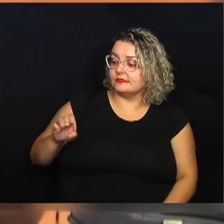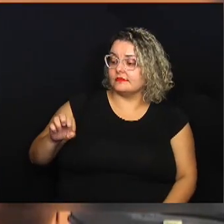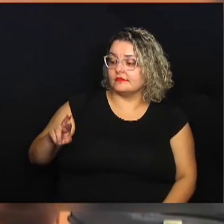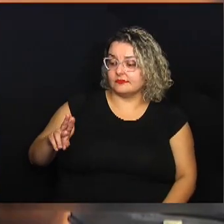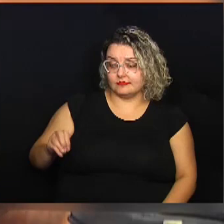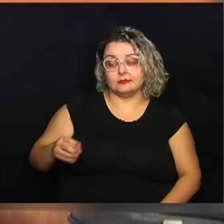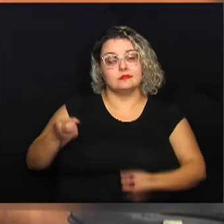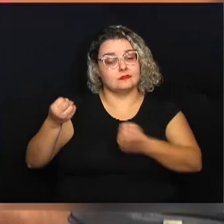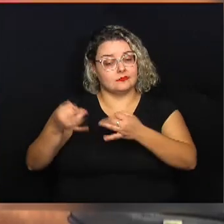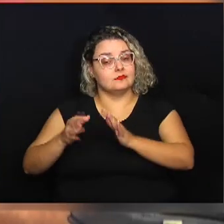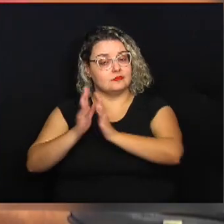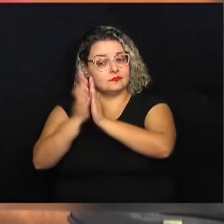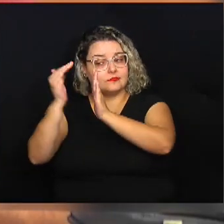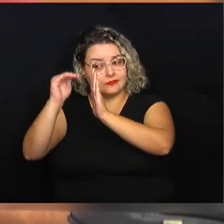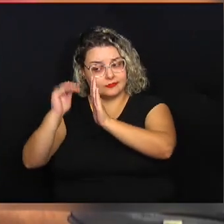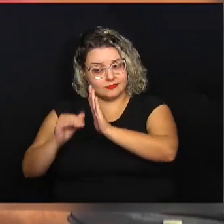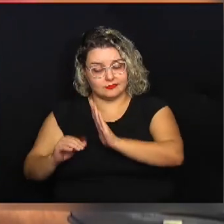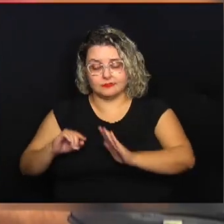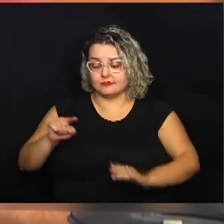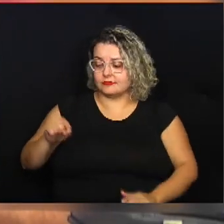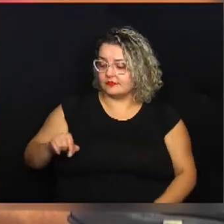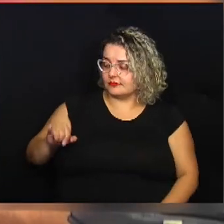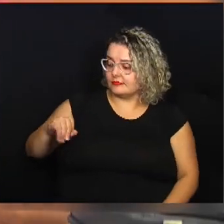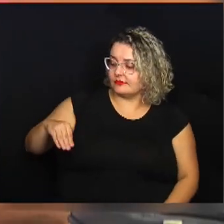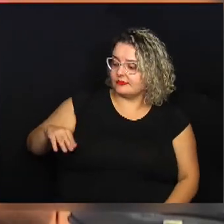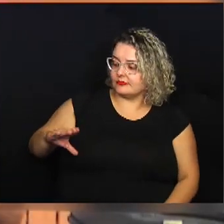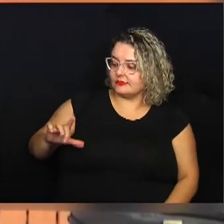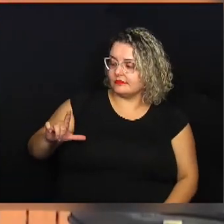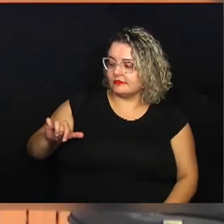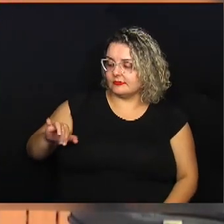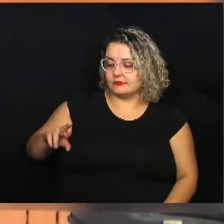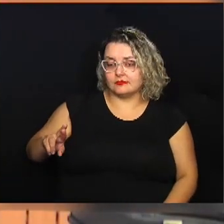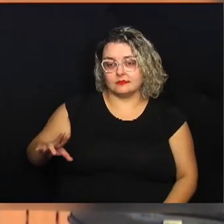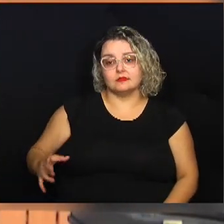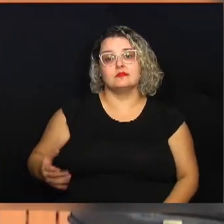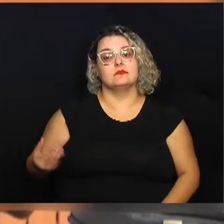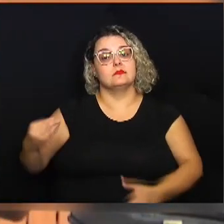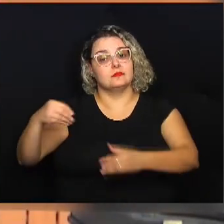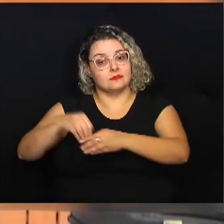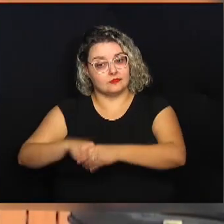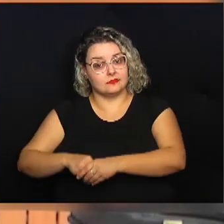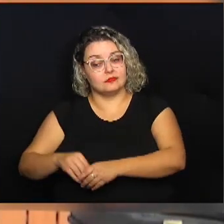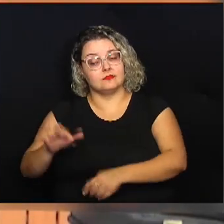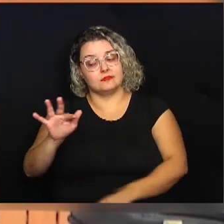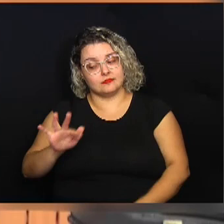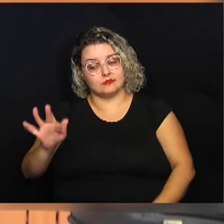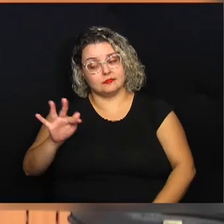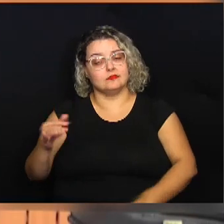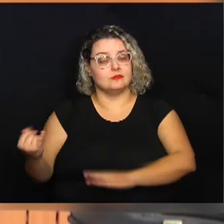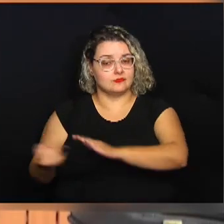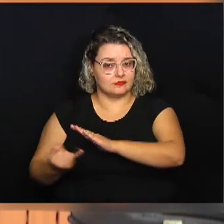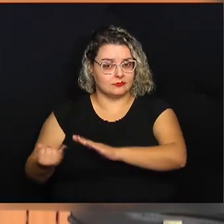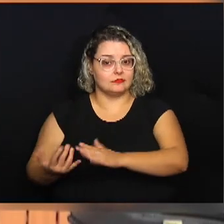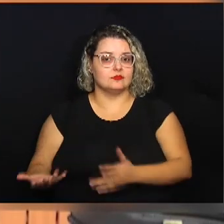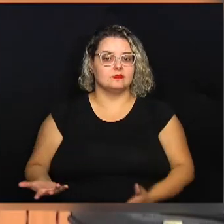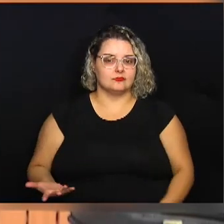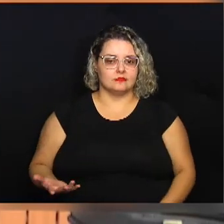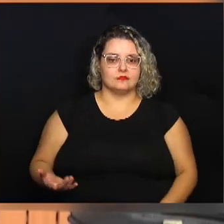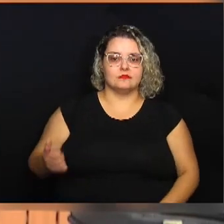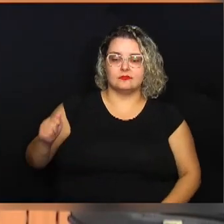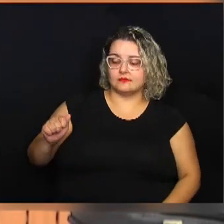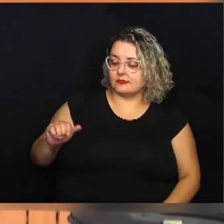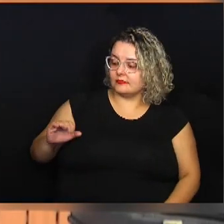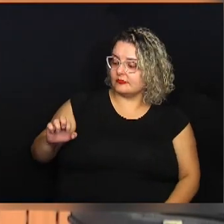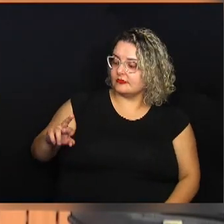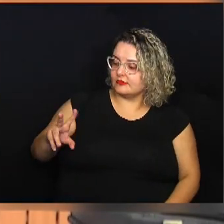de Sinclair estão presentes no Instituto de Filosofia e Ciências Humanas da Unicamp. Esse acervo do João